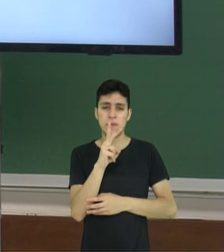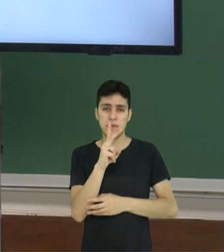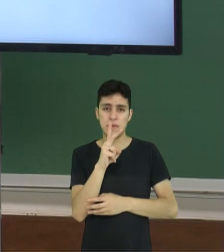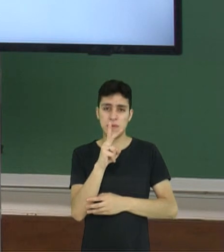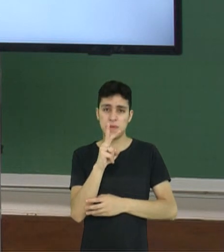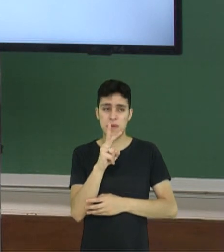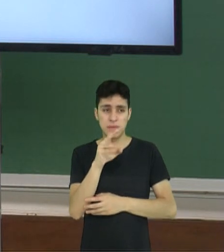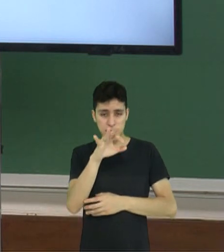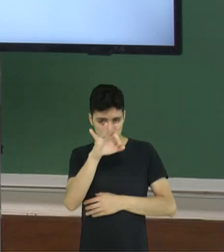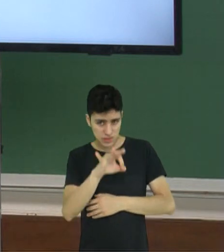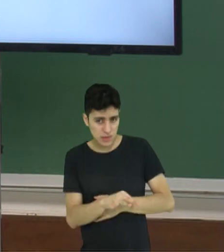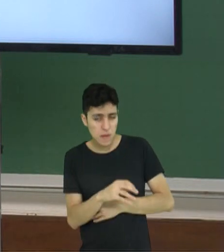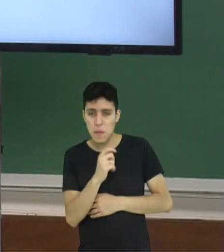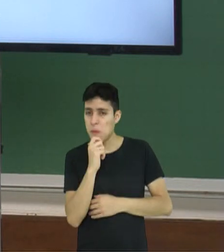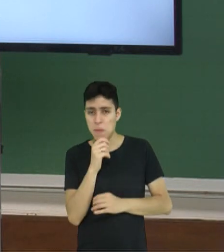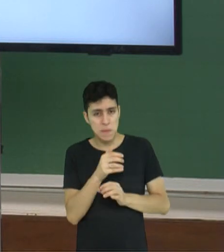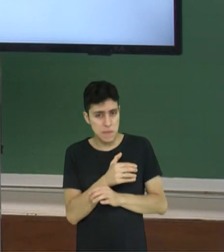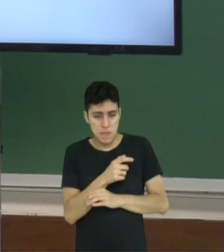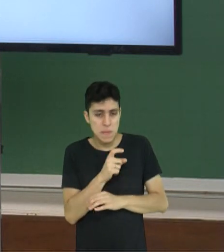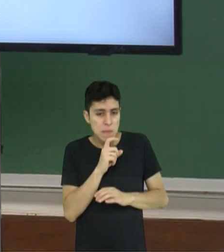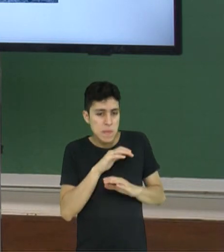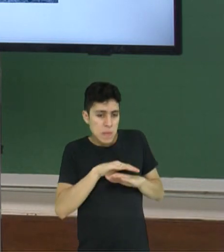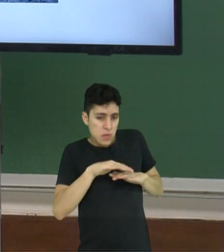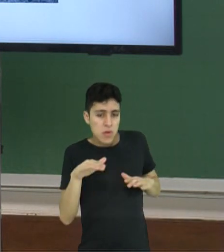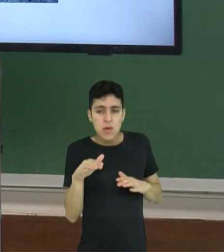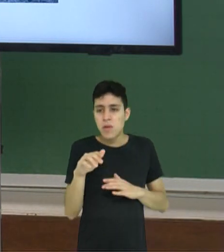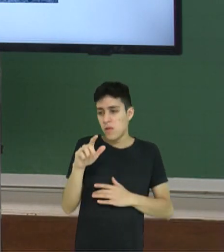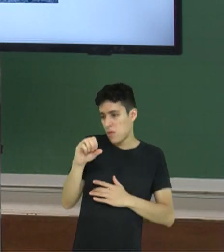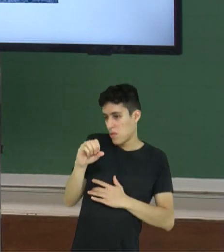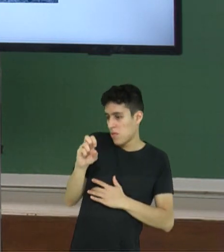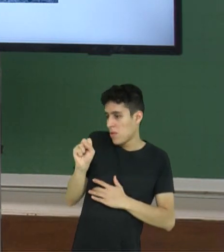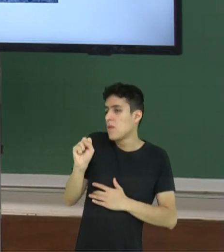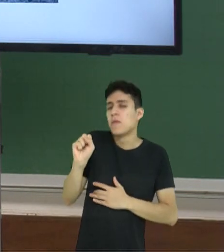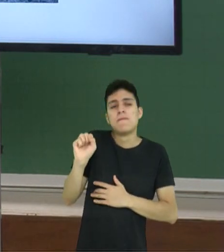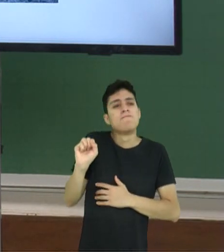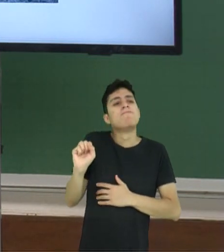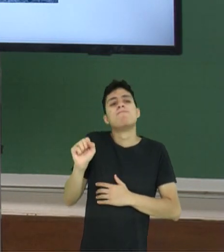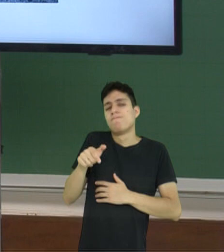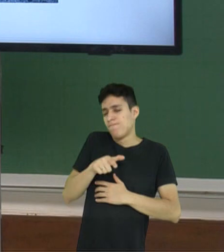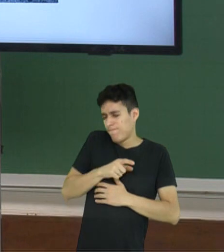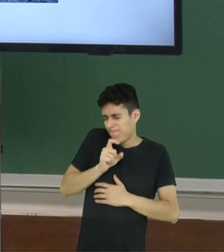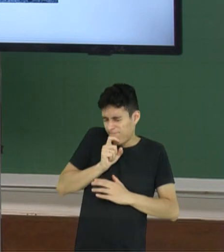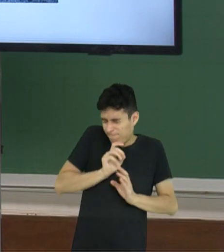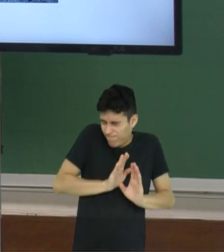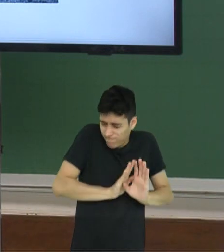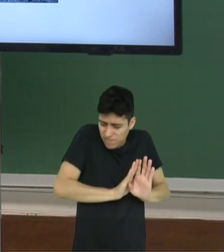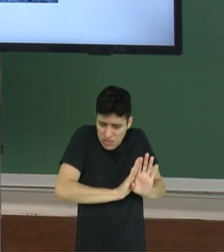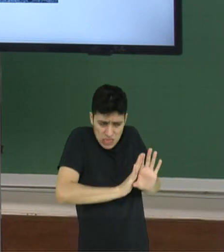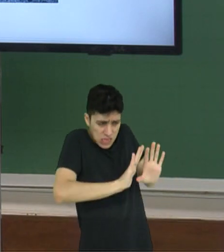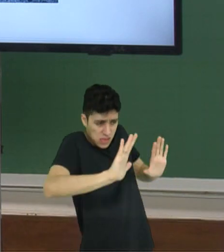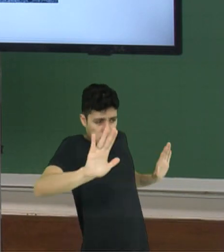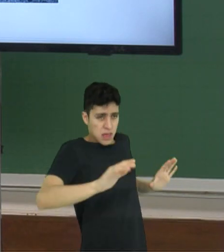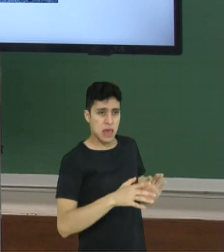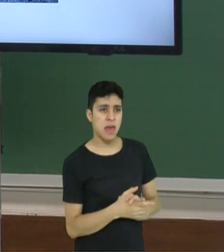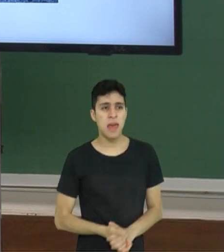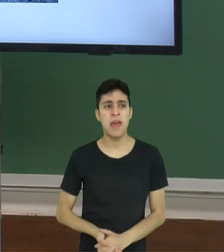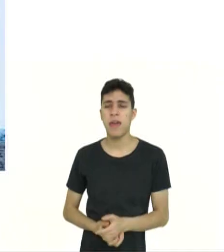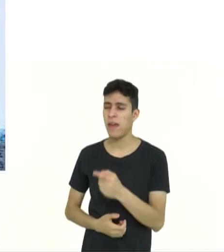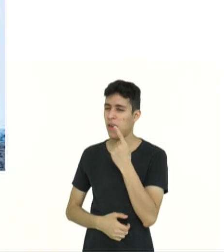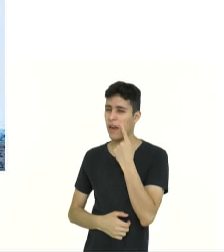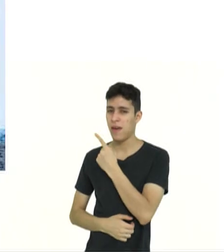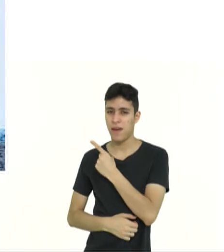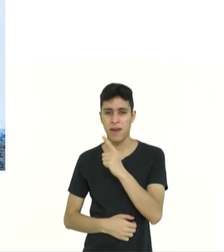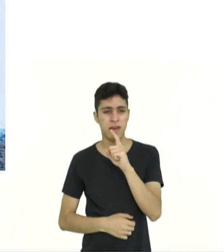gelo, apenas 2% não tem a cobertura de neve, de gelo. Aqui deve vocês verem o paredão de geleiras aqui,